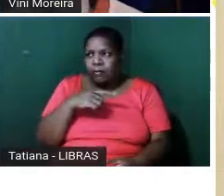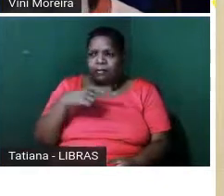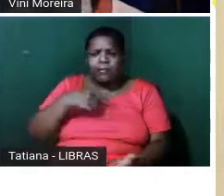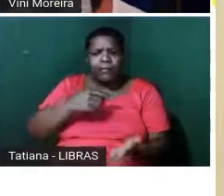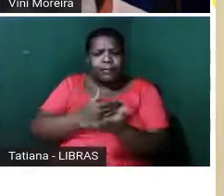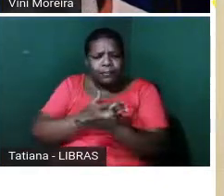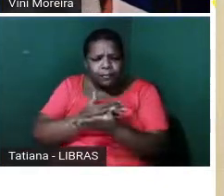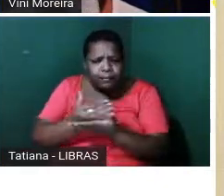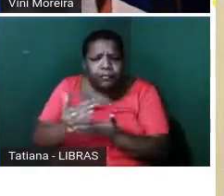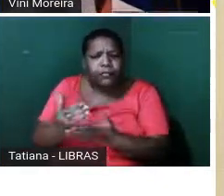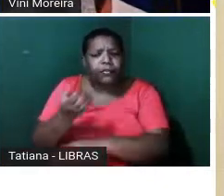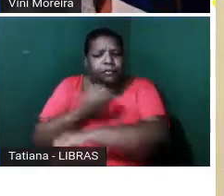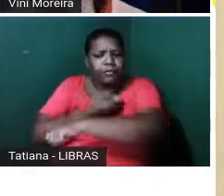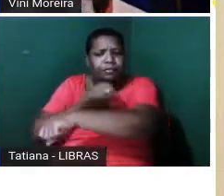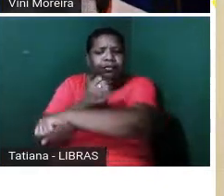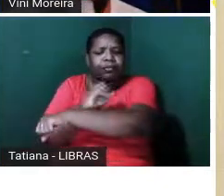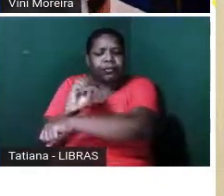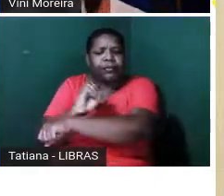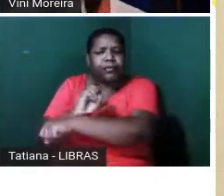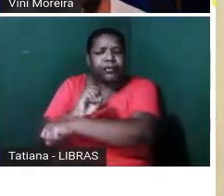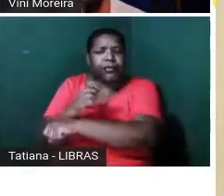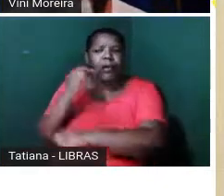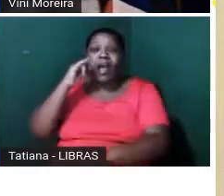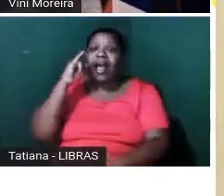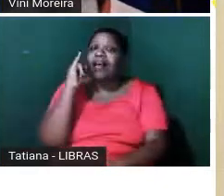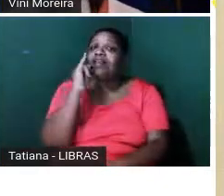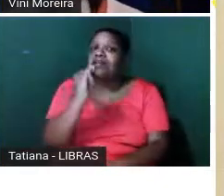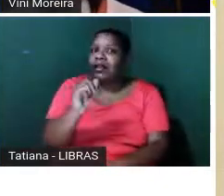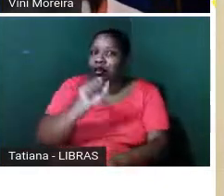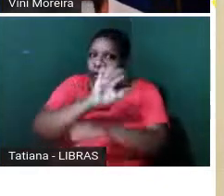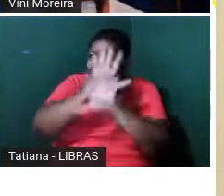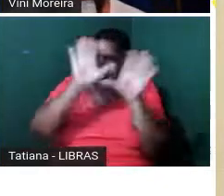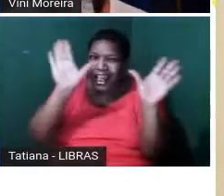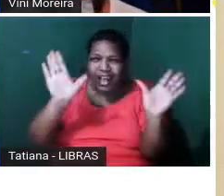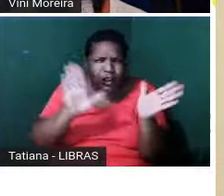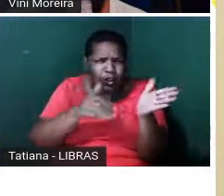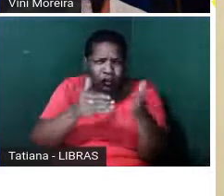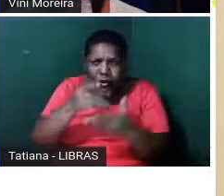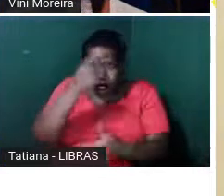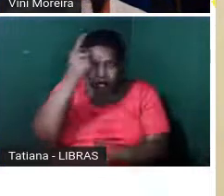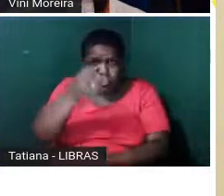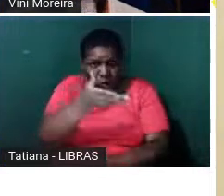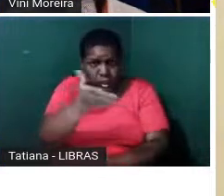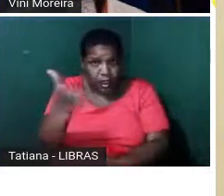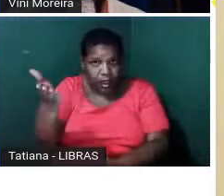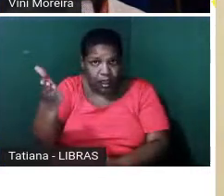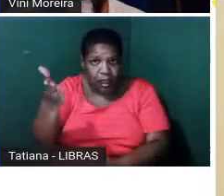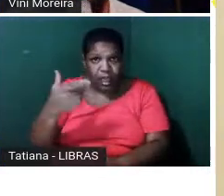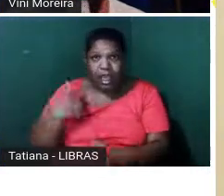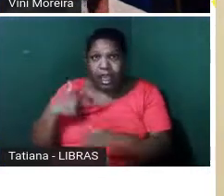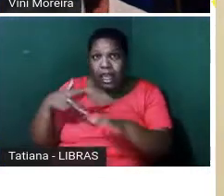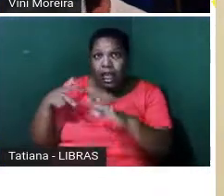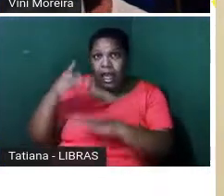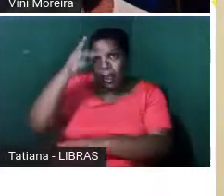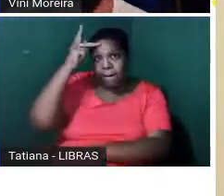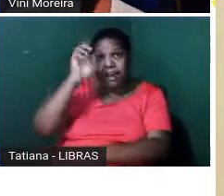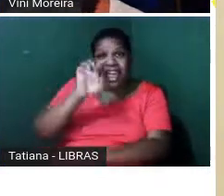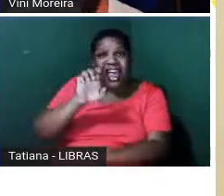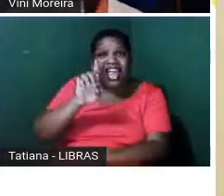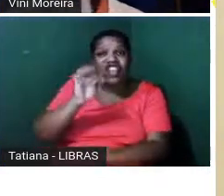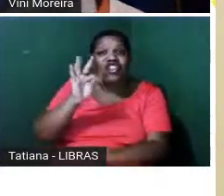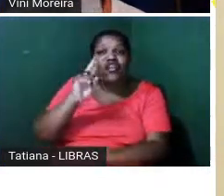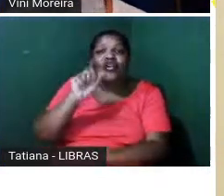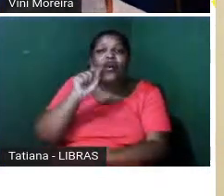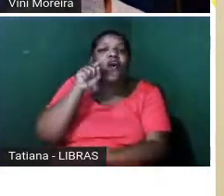oficina é uma mensagem Clara aqui para todo mundo é o editor é você